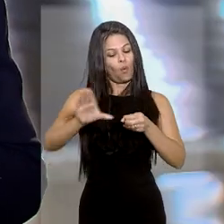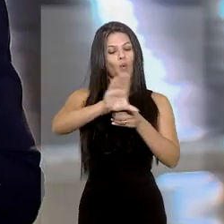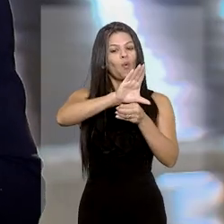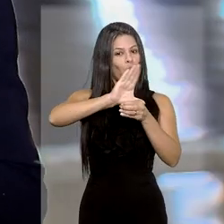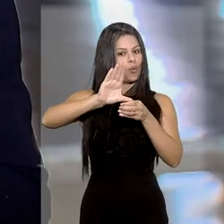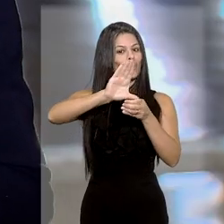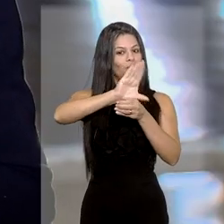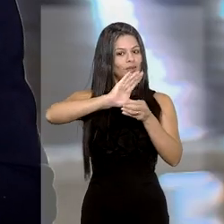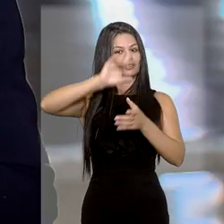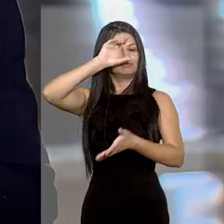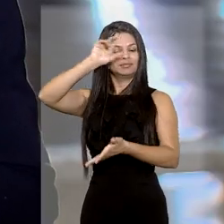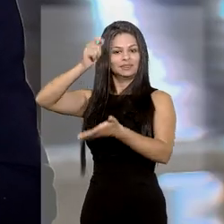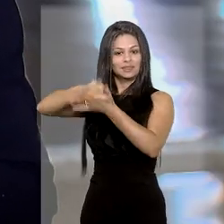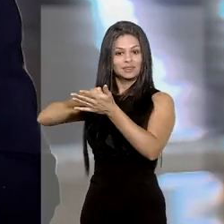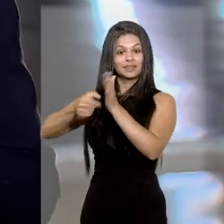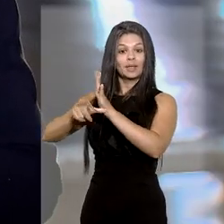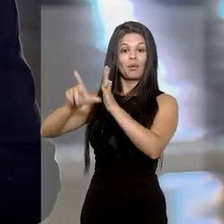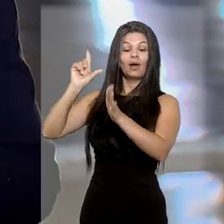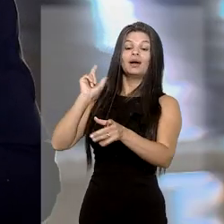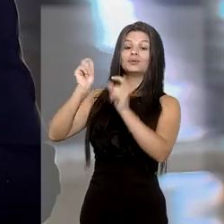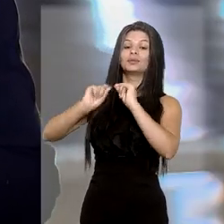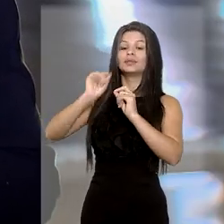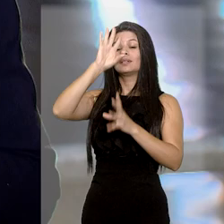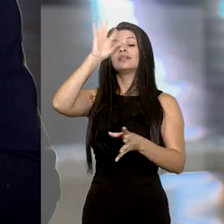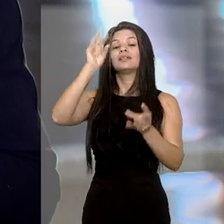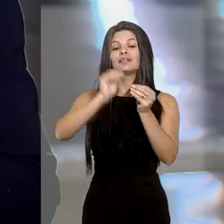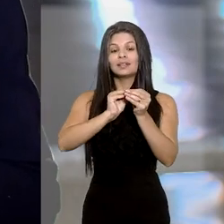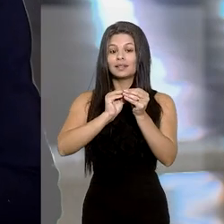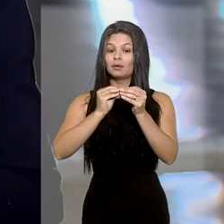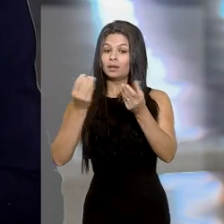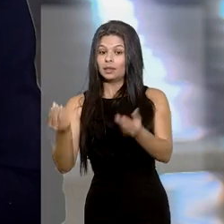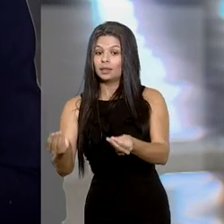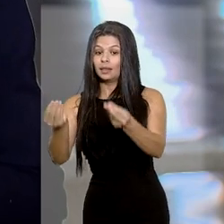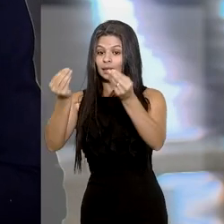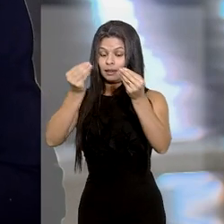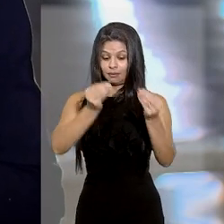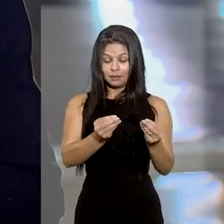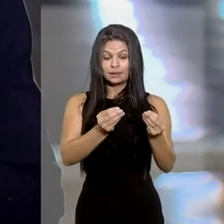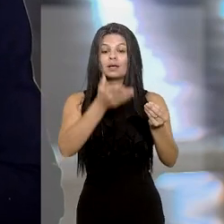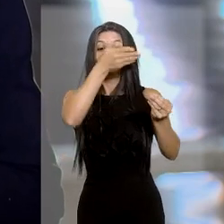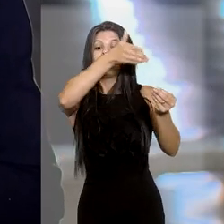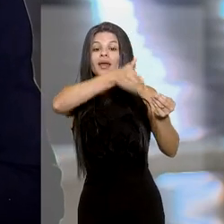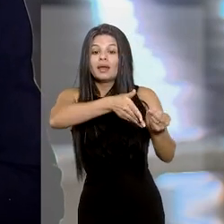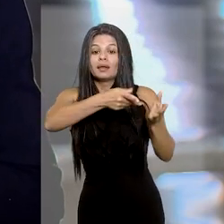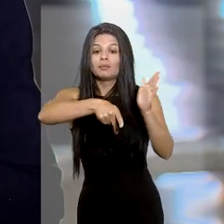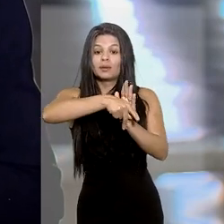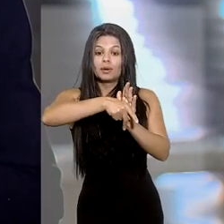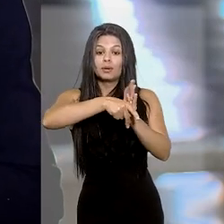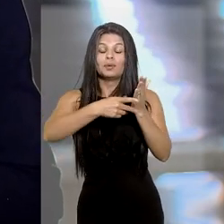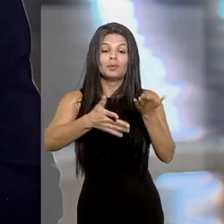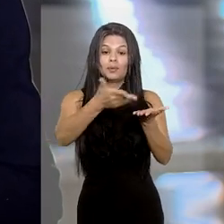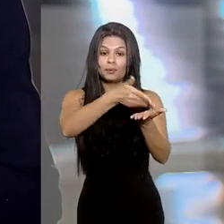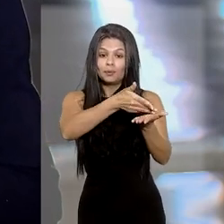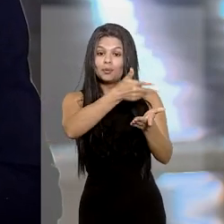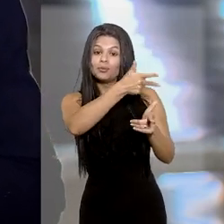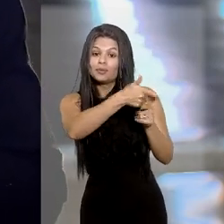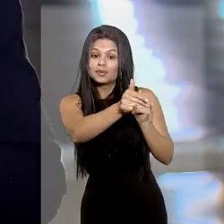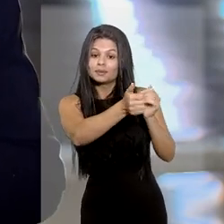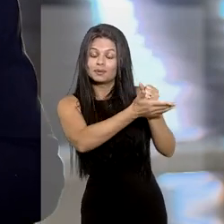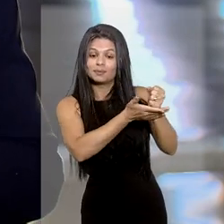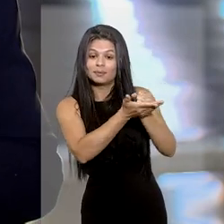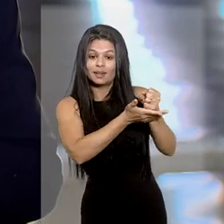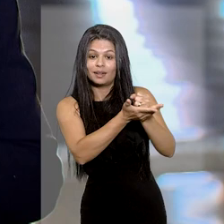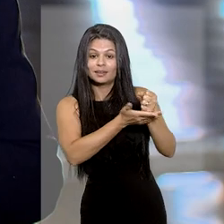colegiado reformou decisão anterior que havia entendido que a gratificação poderia ser incorporada no vencimento básico dos auditores